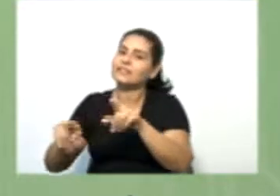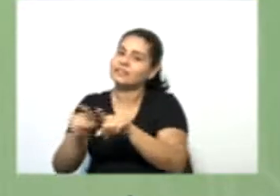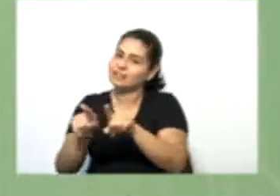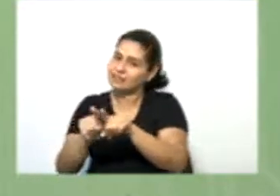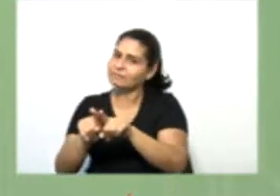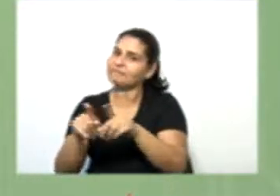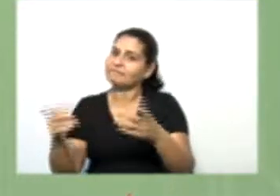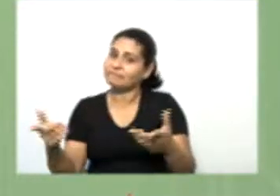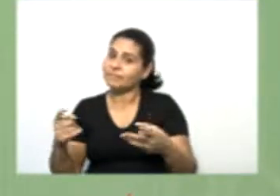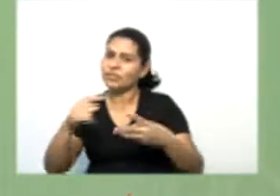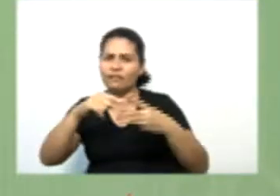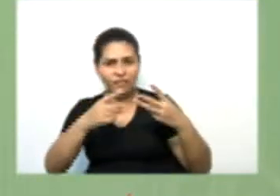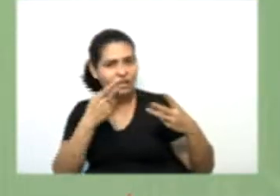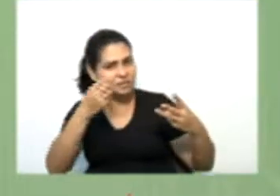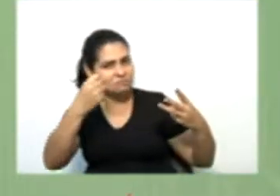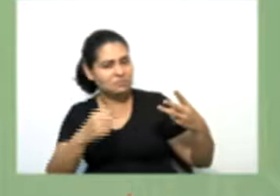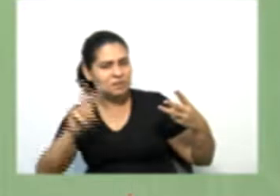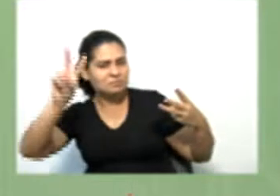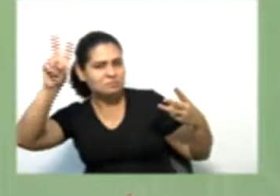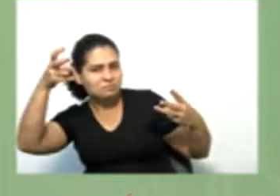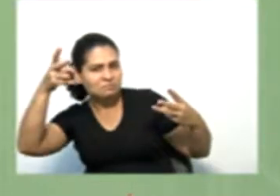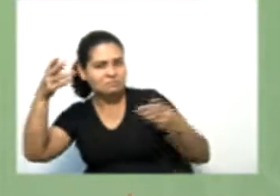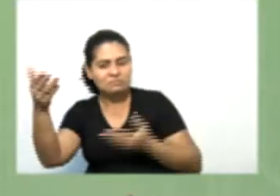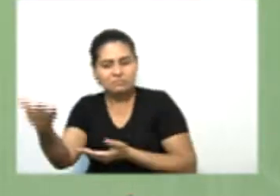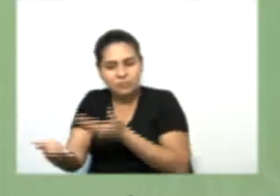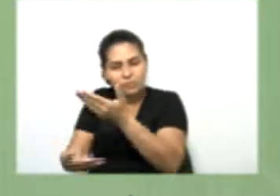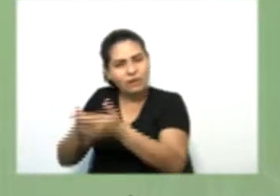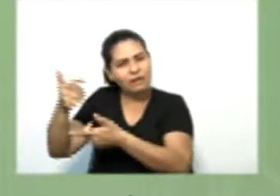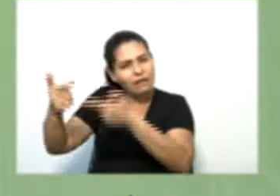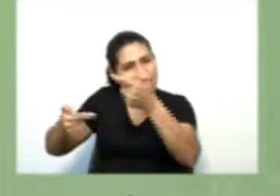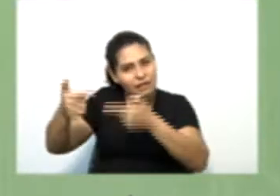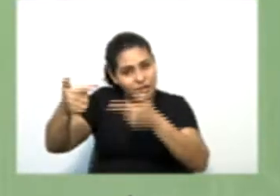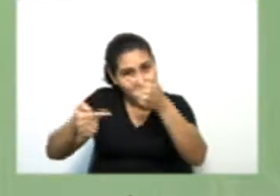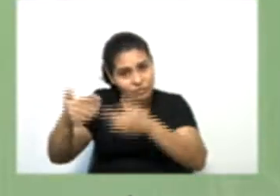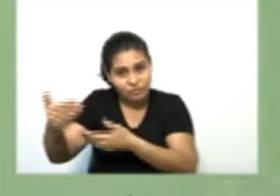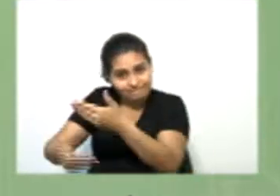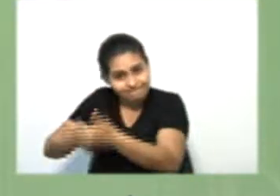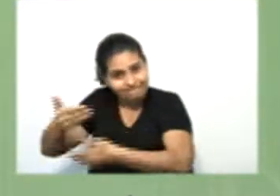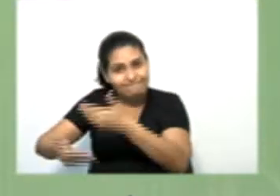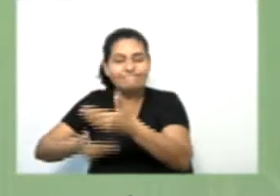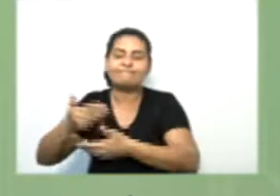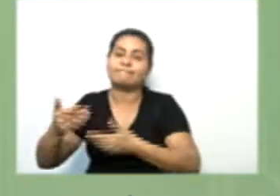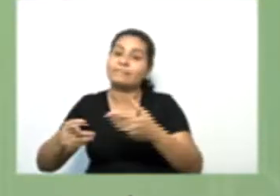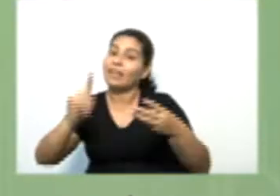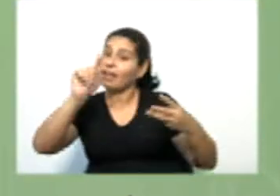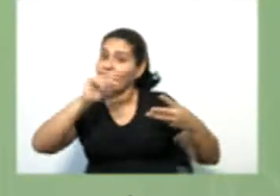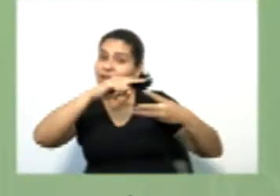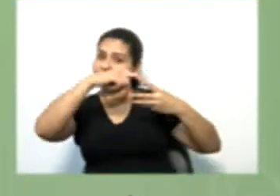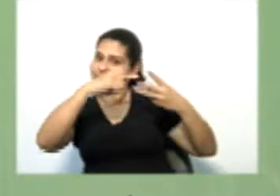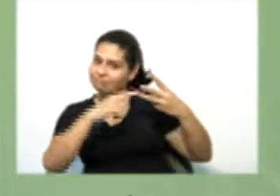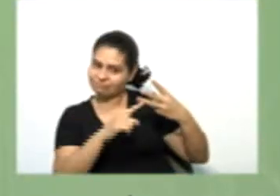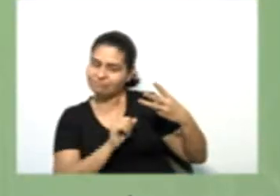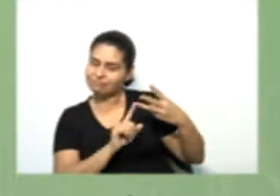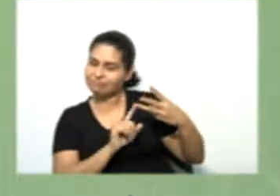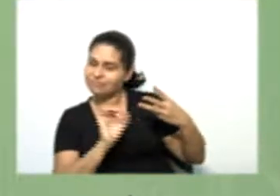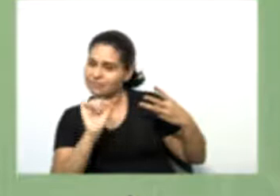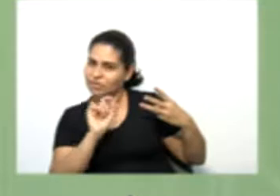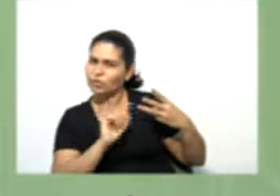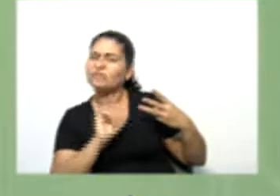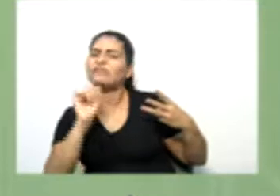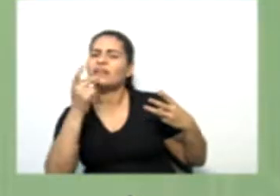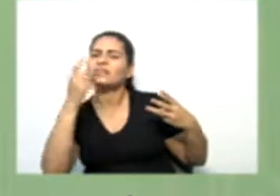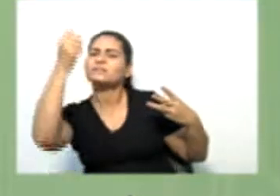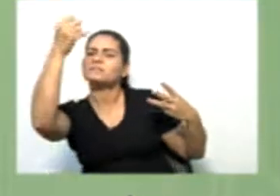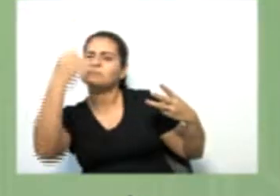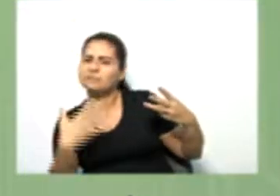de relacionamento, o próprio nome já diz aqui, né? Políticas de relacionamento. Bem, essas políticas de relacionamento de respeito ao